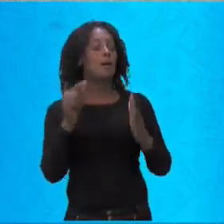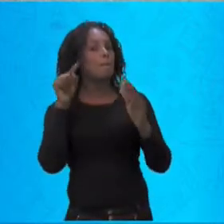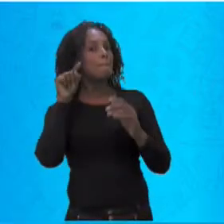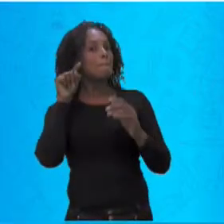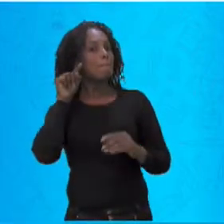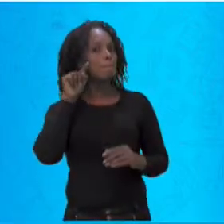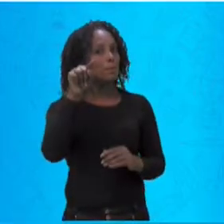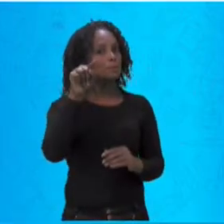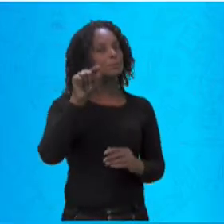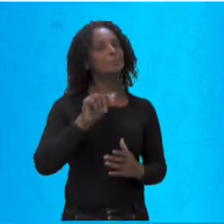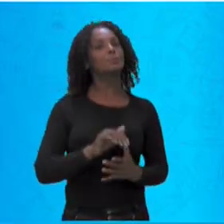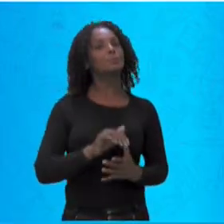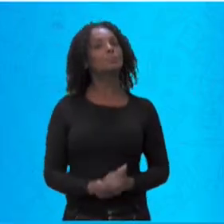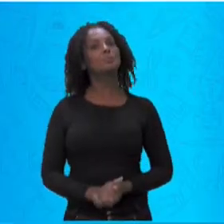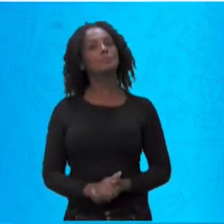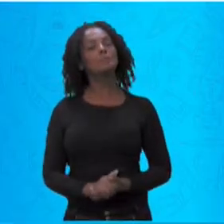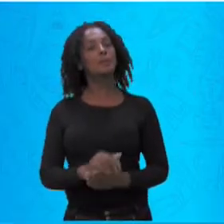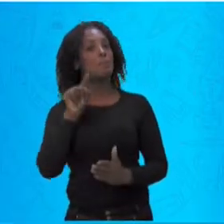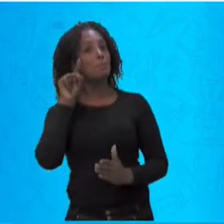Ponto final.